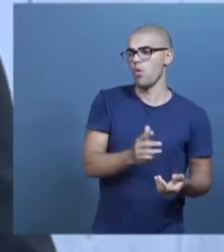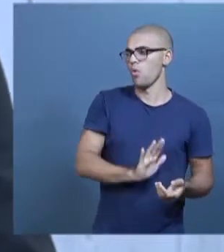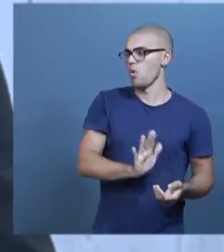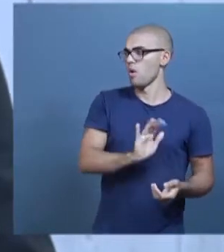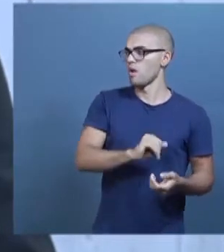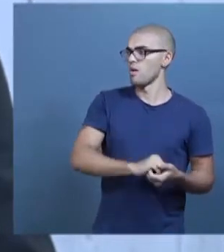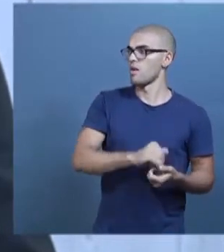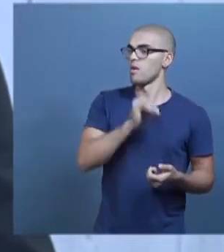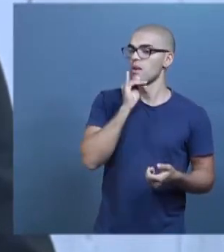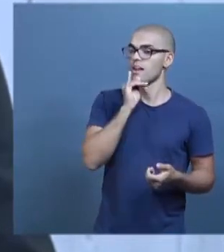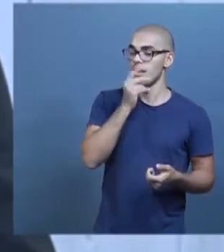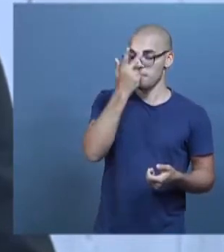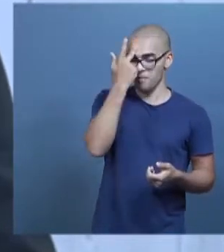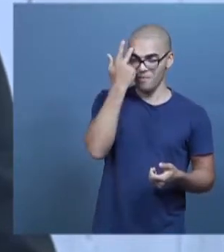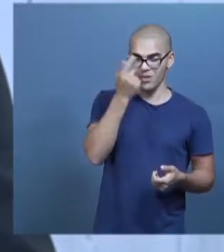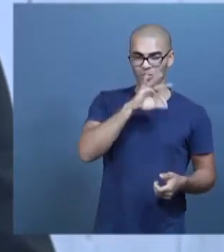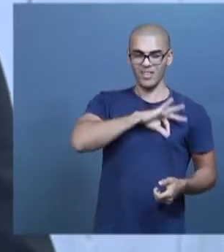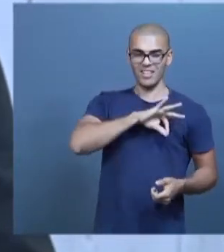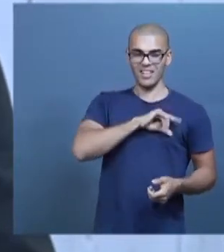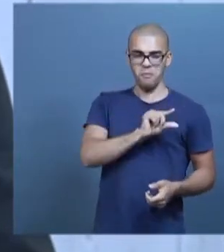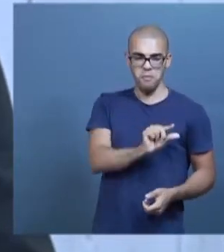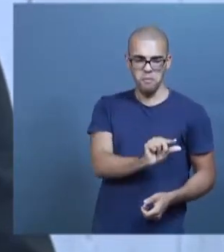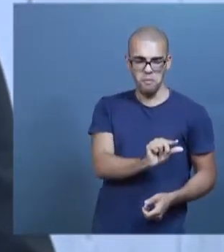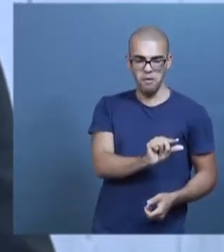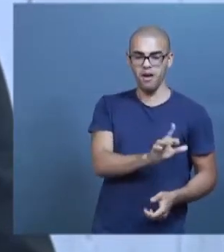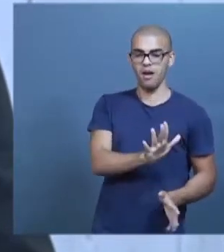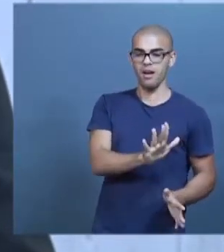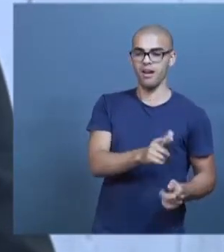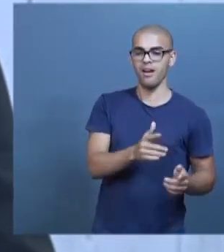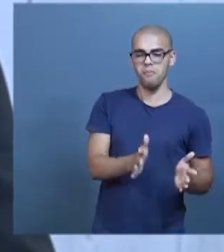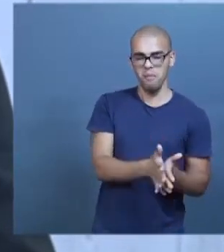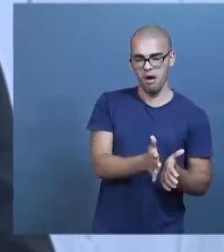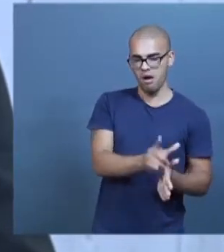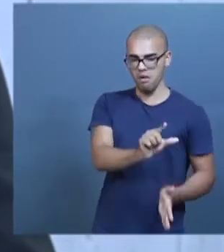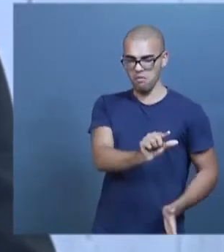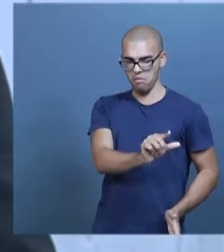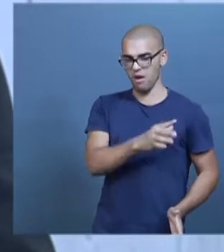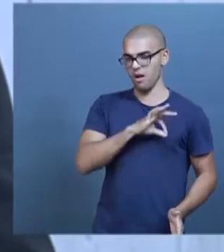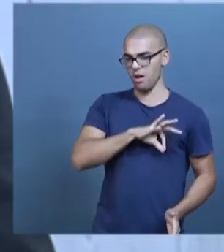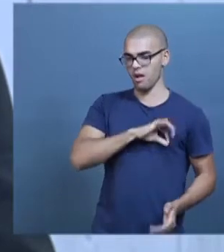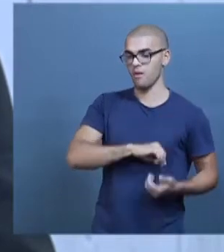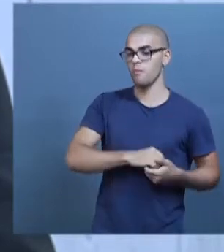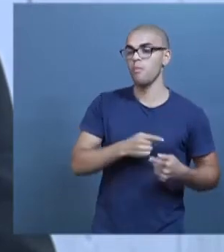renda mais baixa. Porque a gente tem uma carga tributária excessivamente